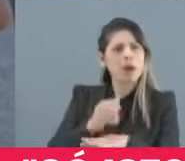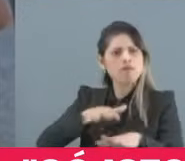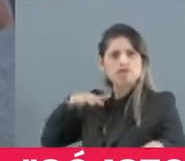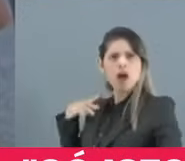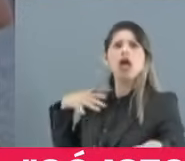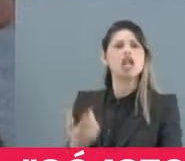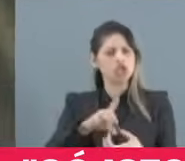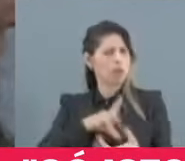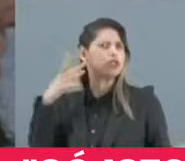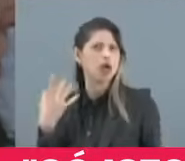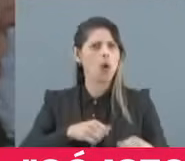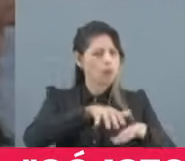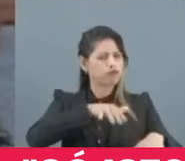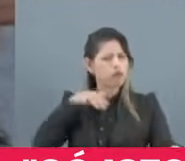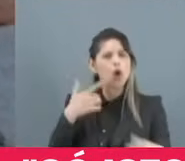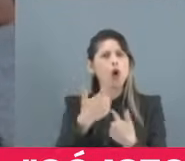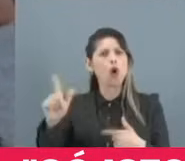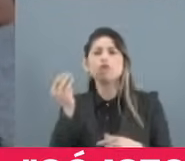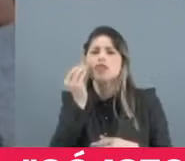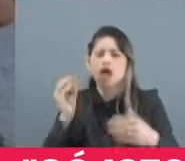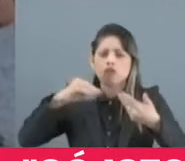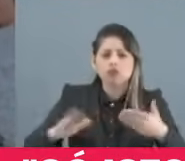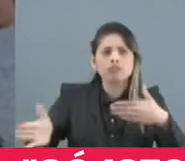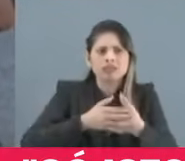antidemocráticos, participa do movimento antidemocrático para fechar o Congresso Nacional,